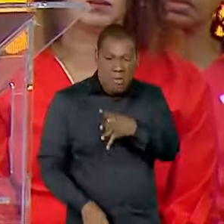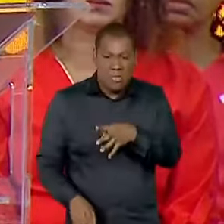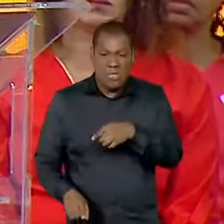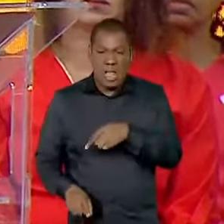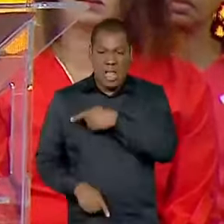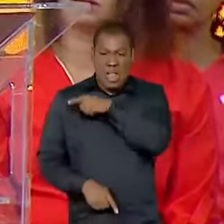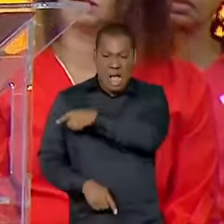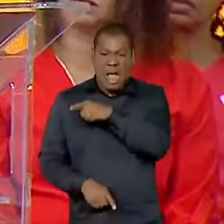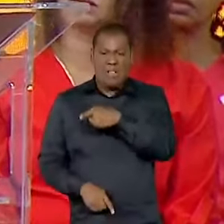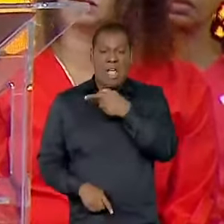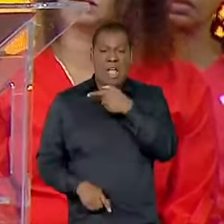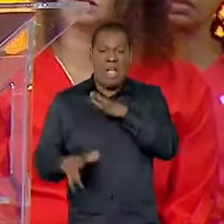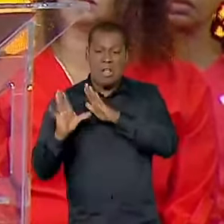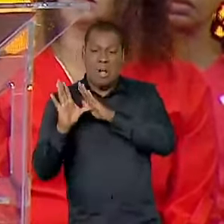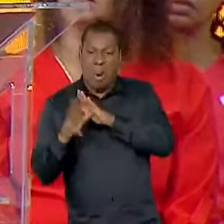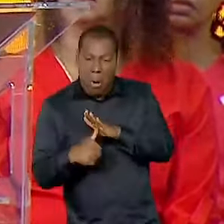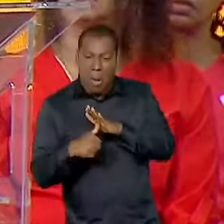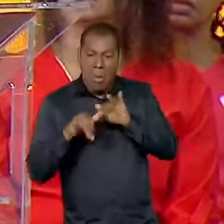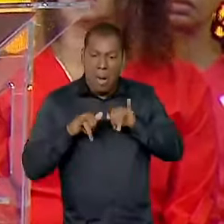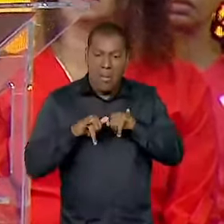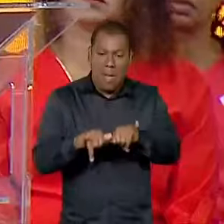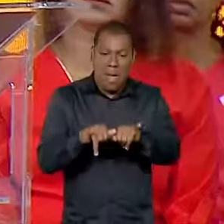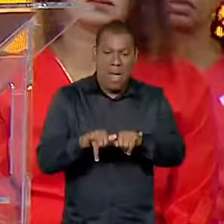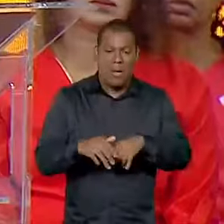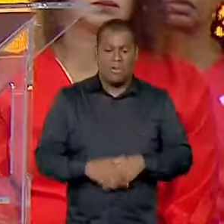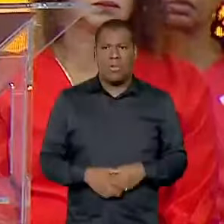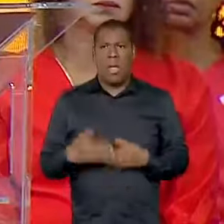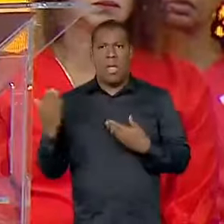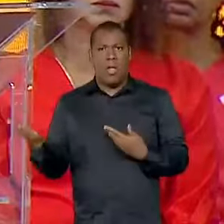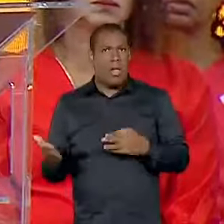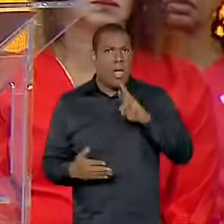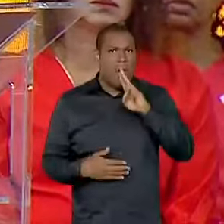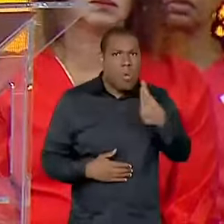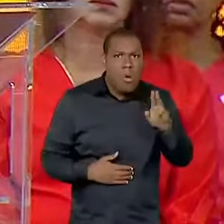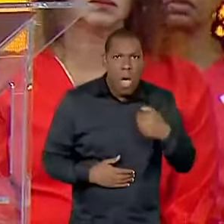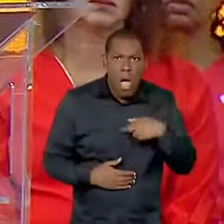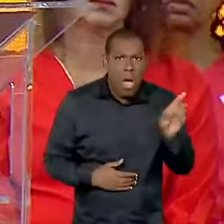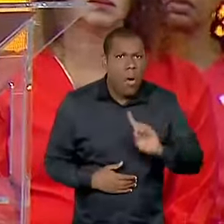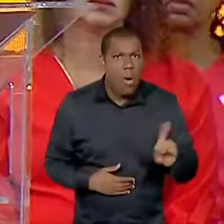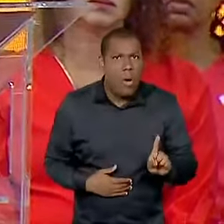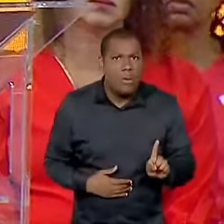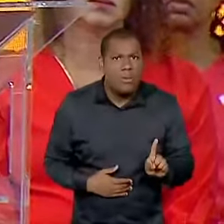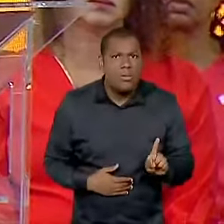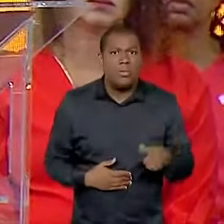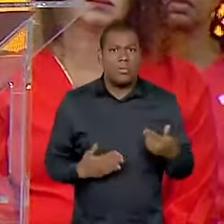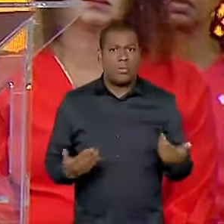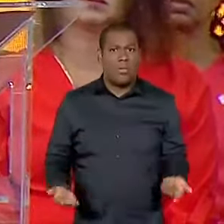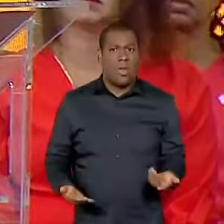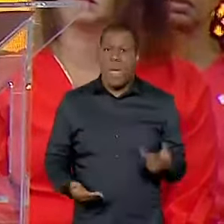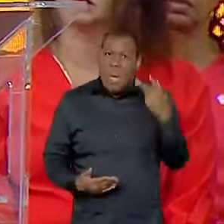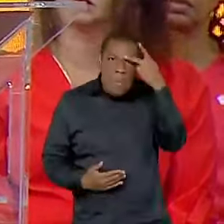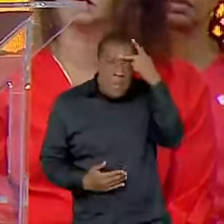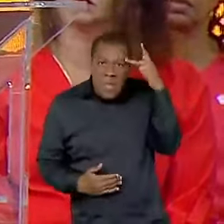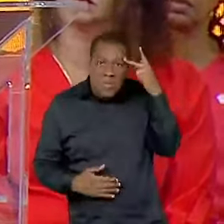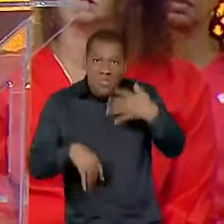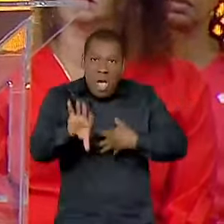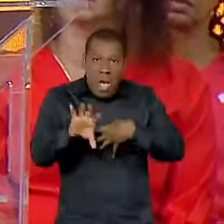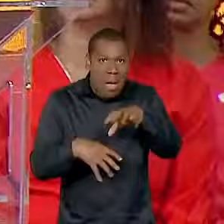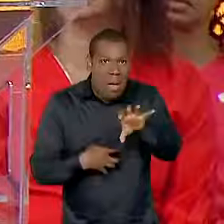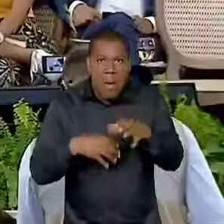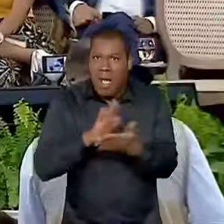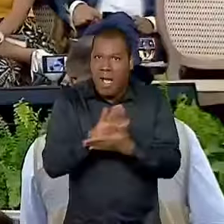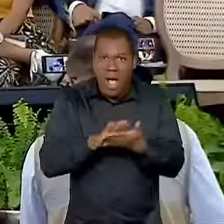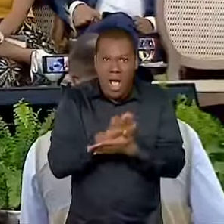um mercadinho. Não adiantou negar, nem buscar empatia de outras pessoas que estavam ao